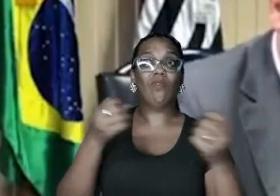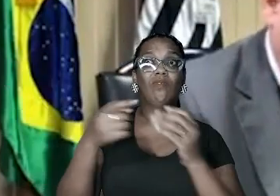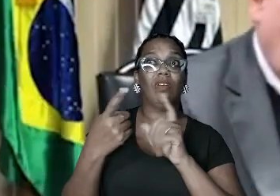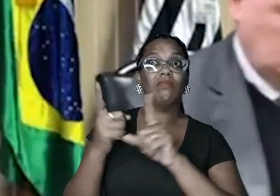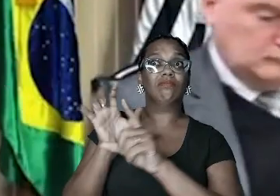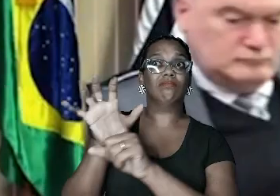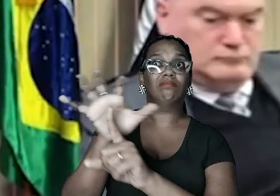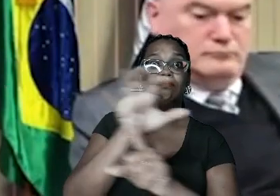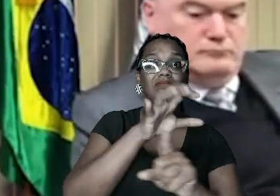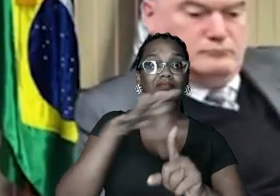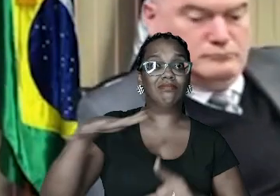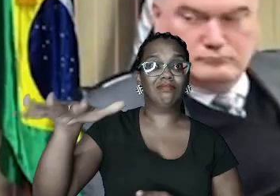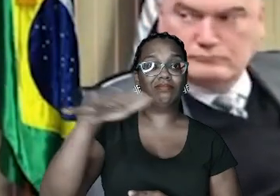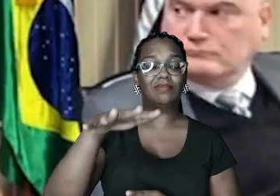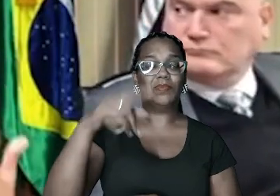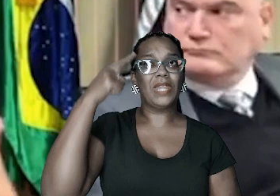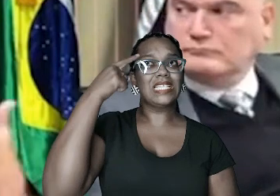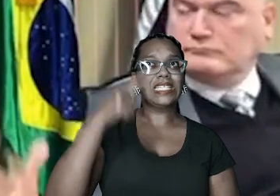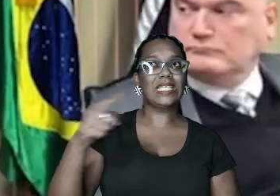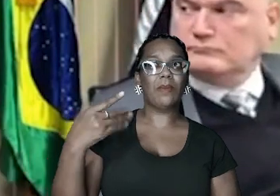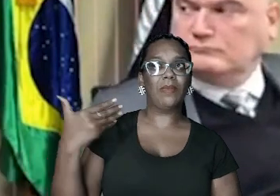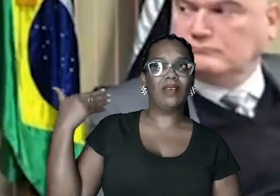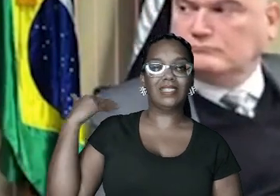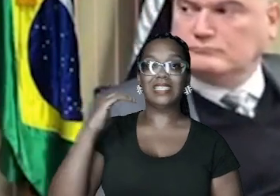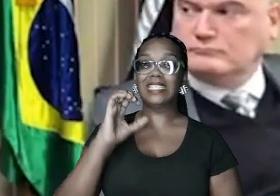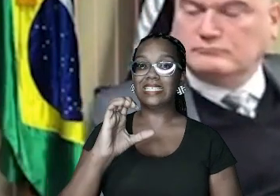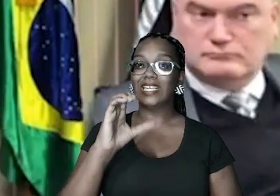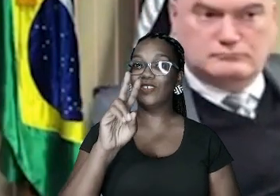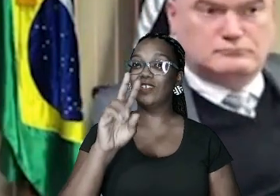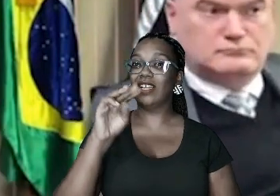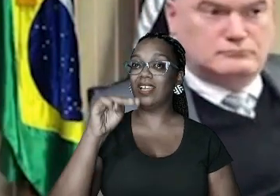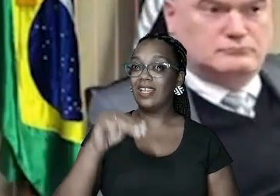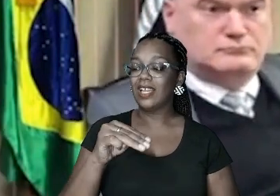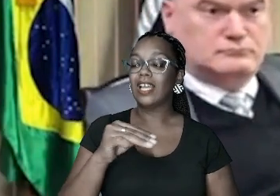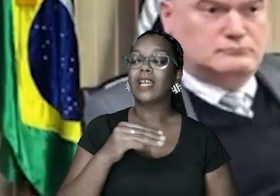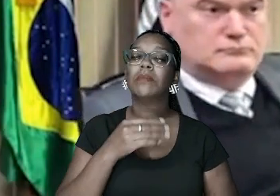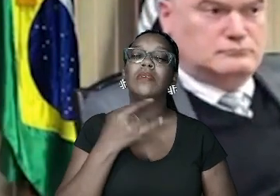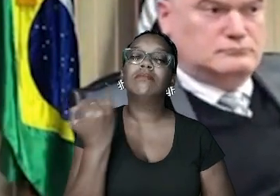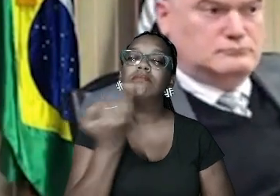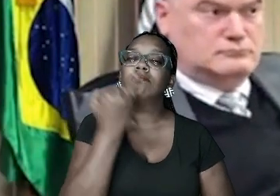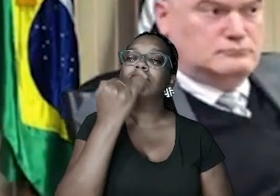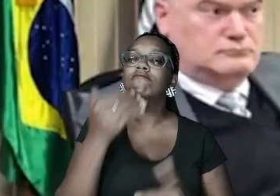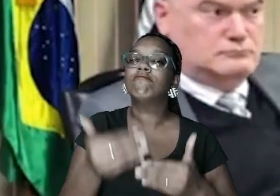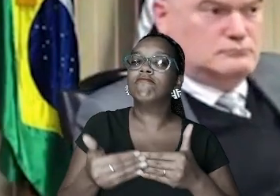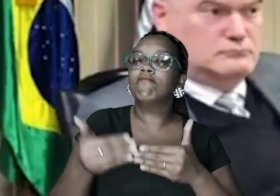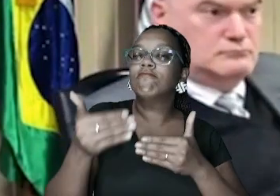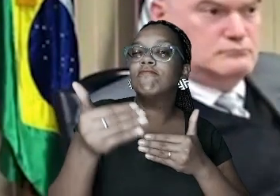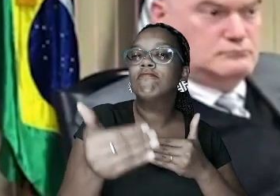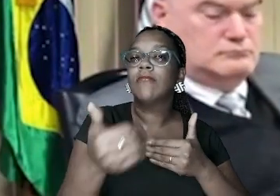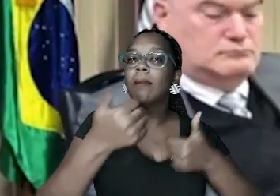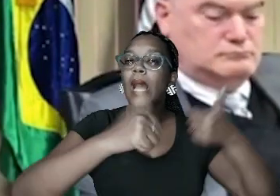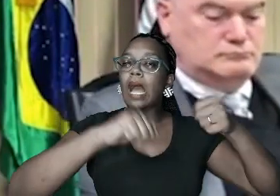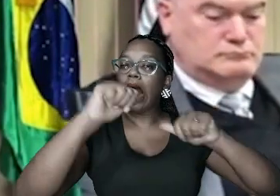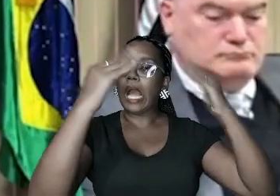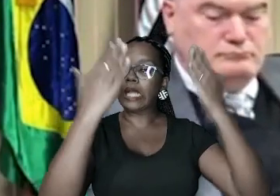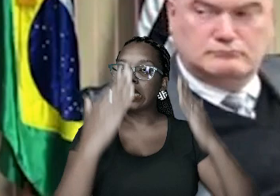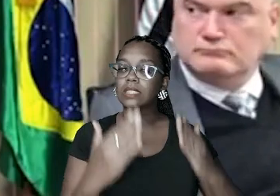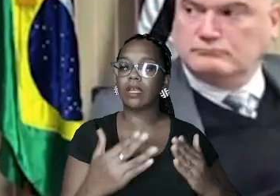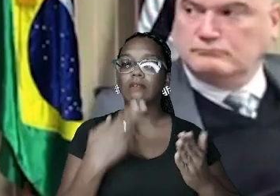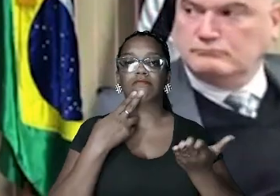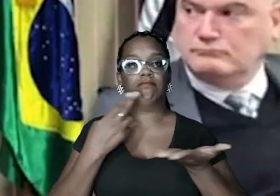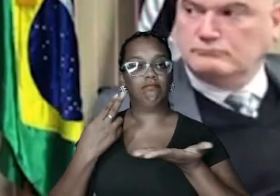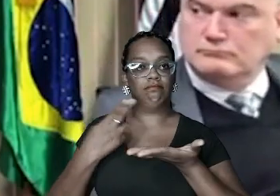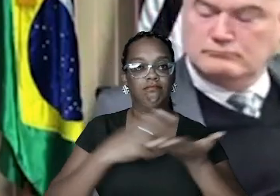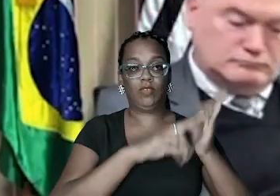dos influenciadores com essas novas tendências de mercado essa semana cvm deu um importante passo para analisar